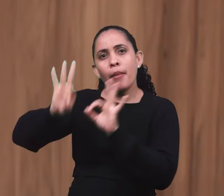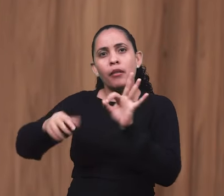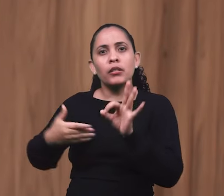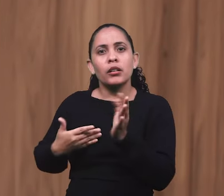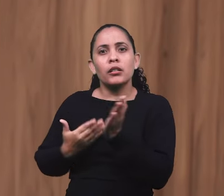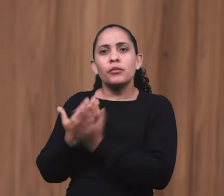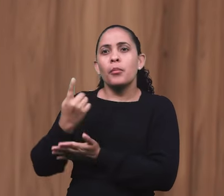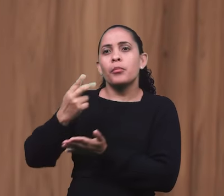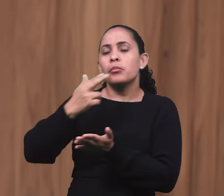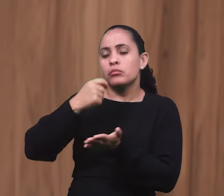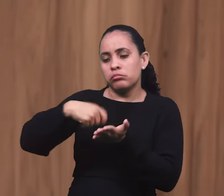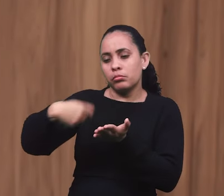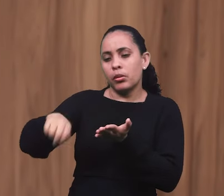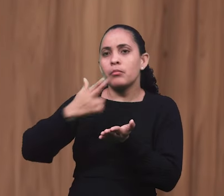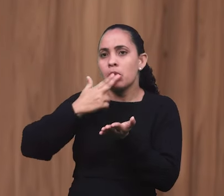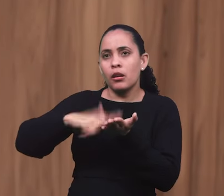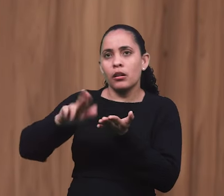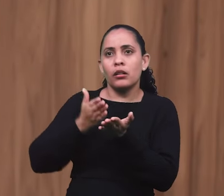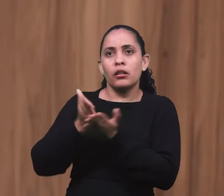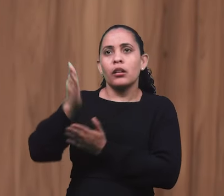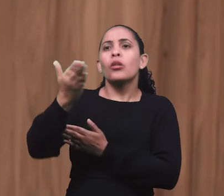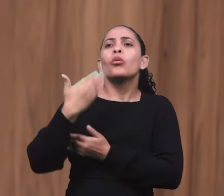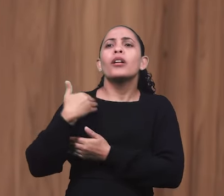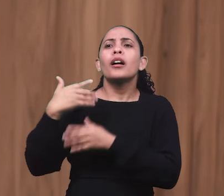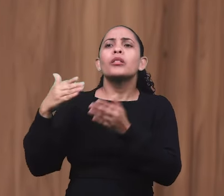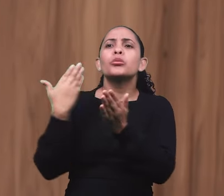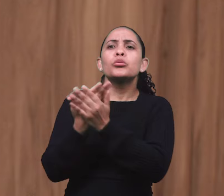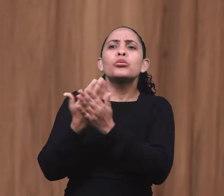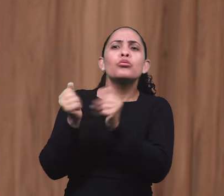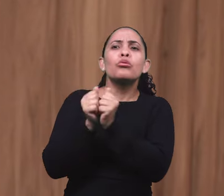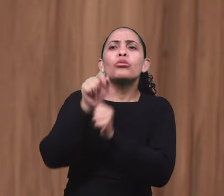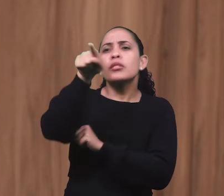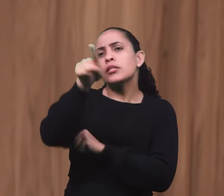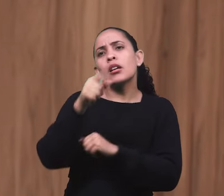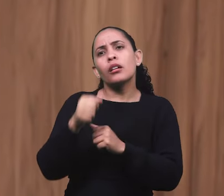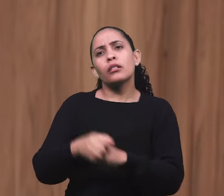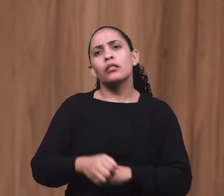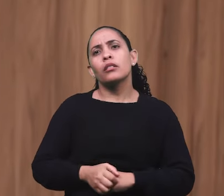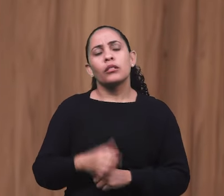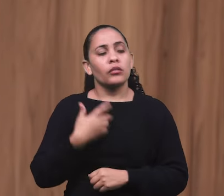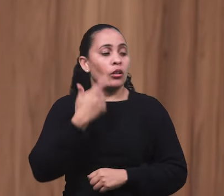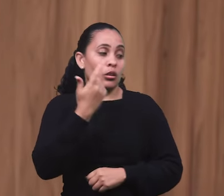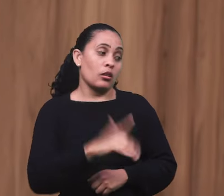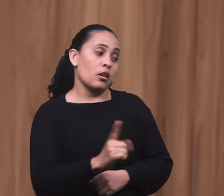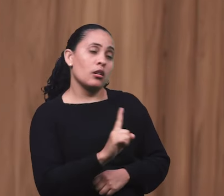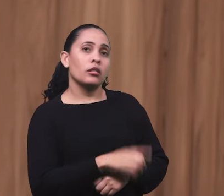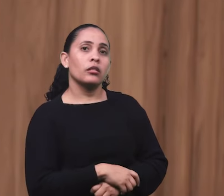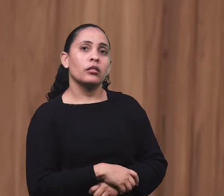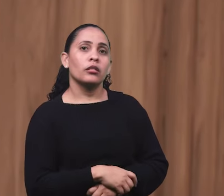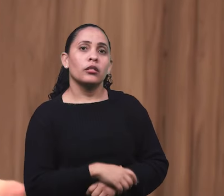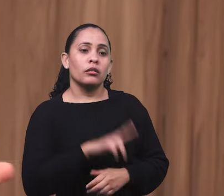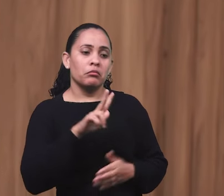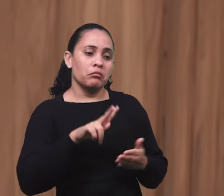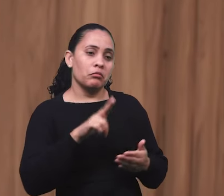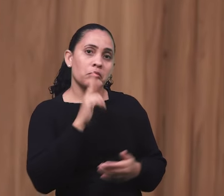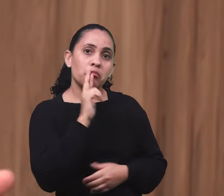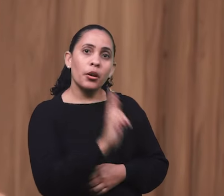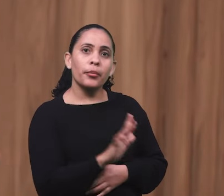fez? Mandou uma carta pro cara, eu quero ser seu estagiário aí e tal. O que o cirurgião lá falou? Nem